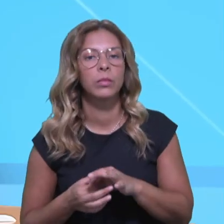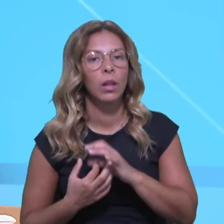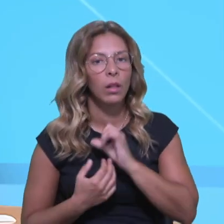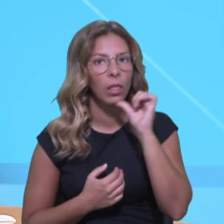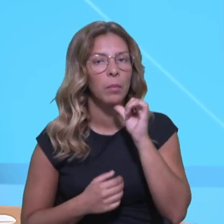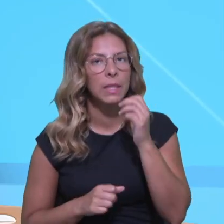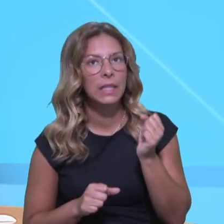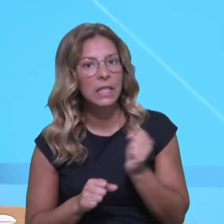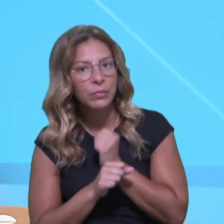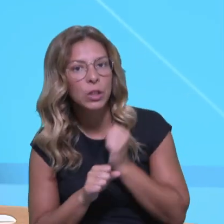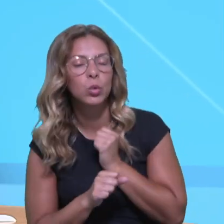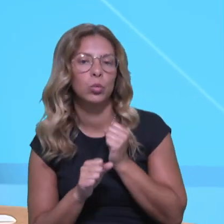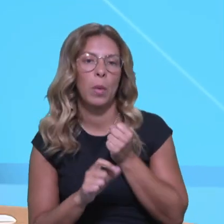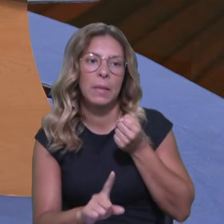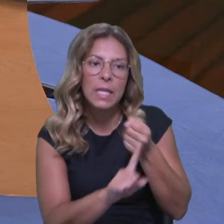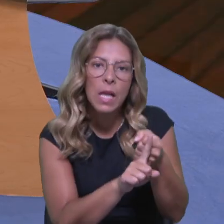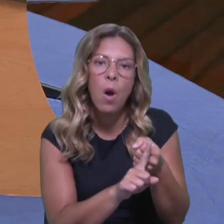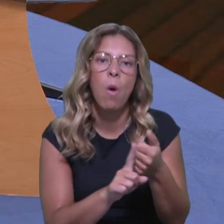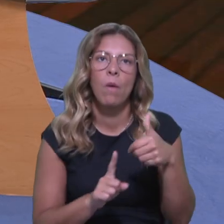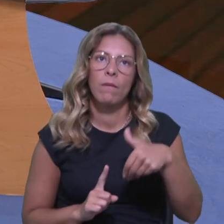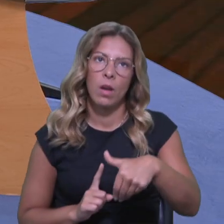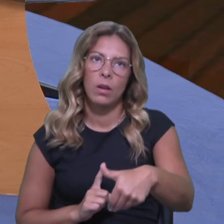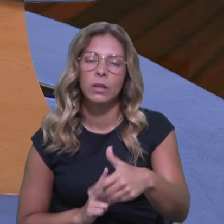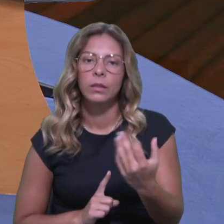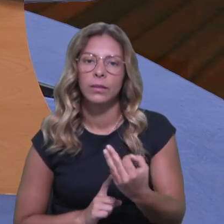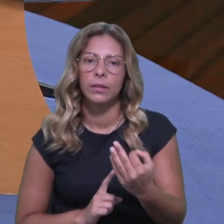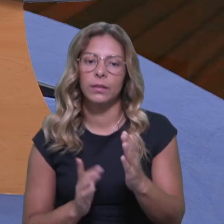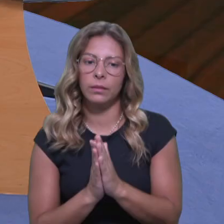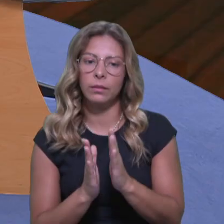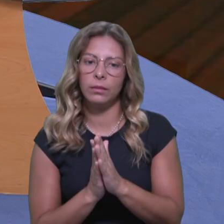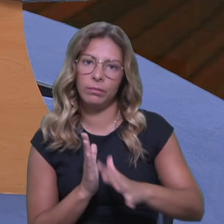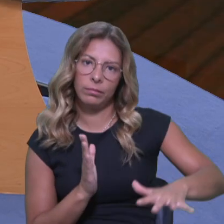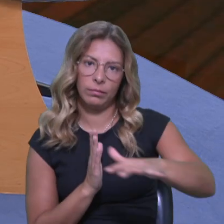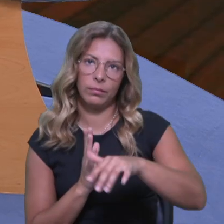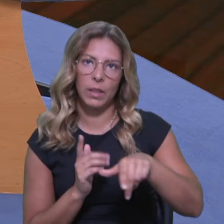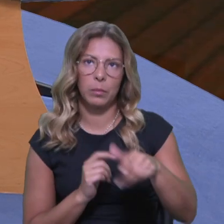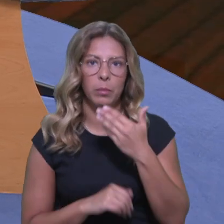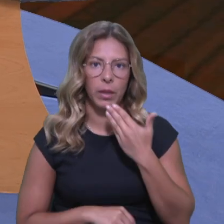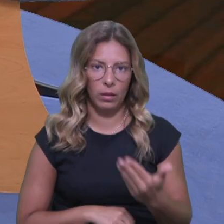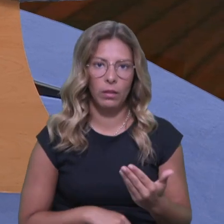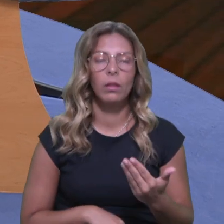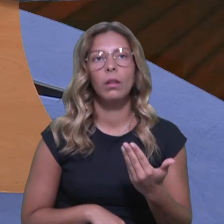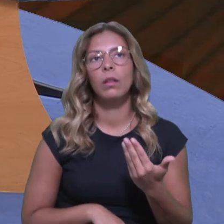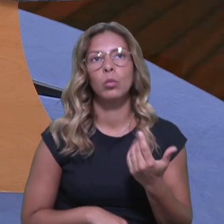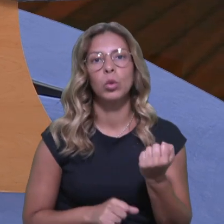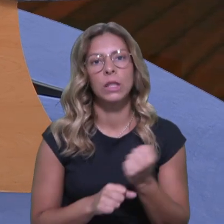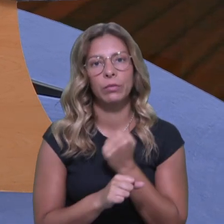serviços e missões que já tem, a Conferência Episcopal pediu-lhe também este de coordenar este